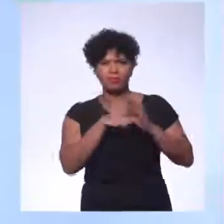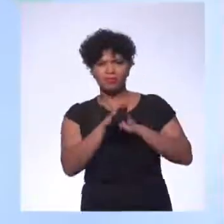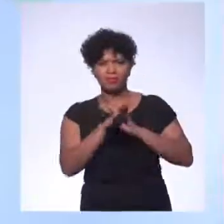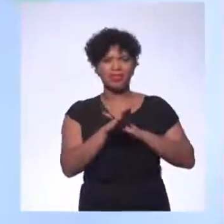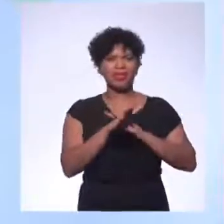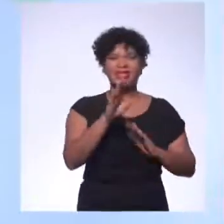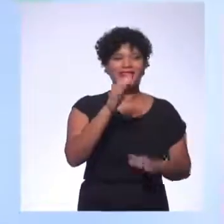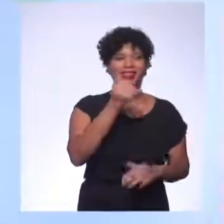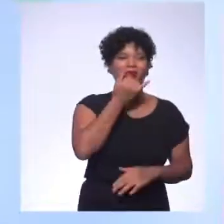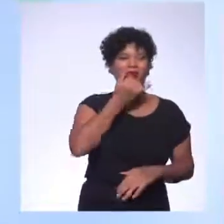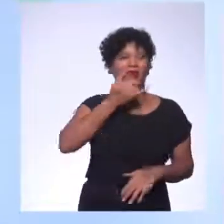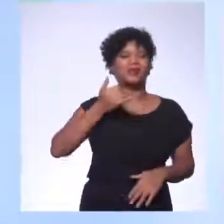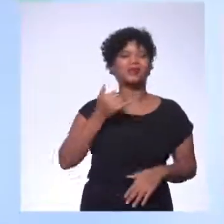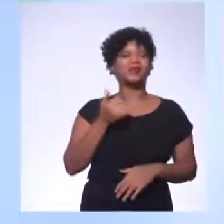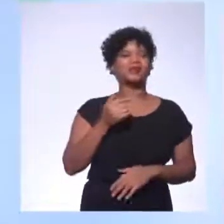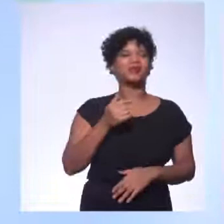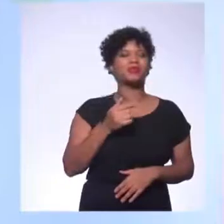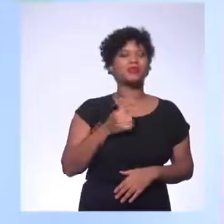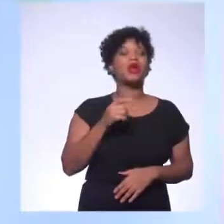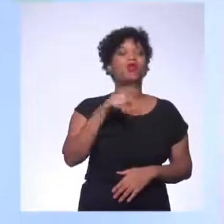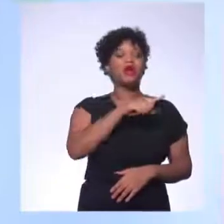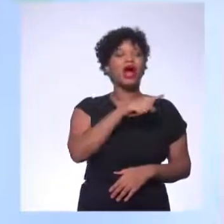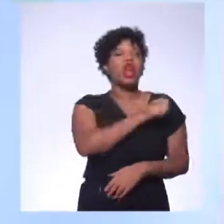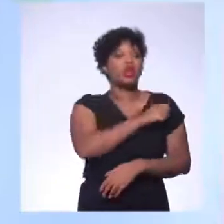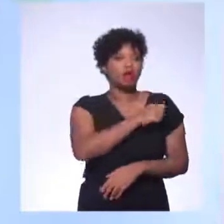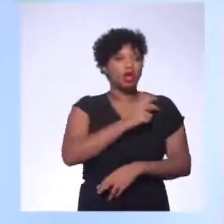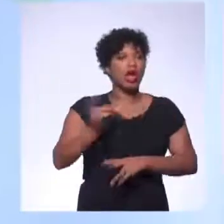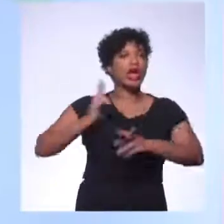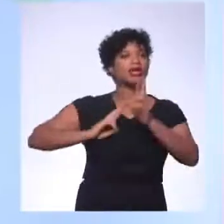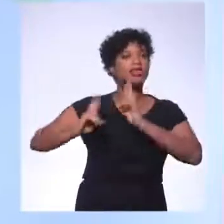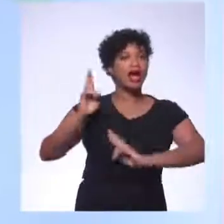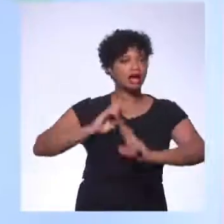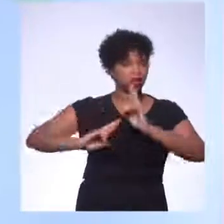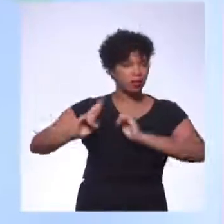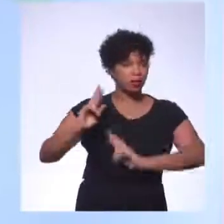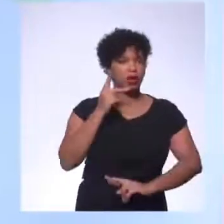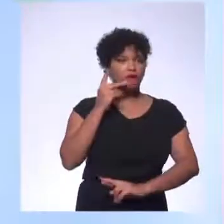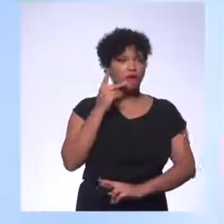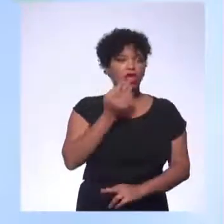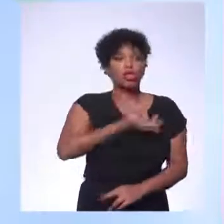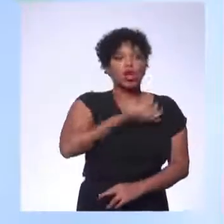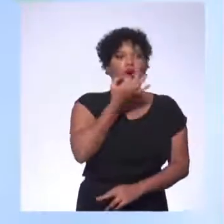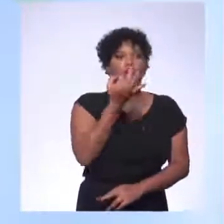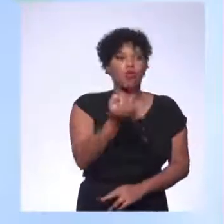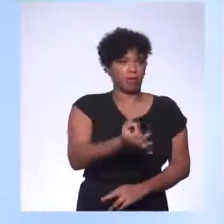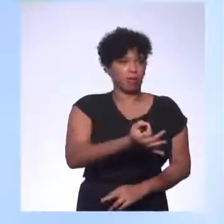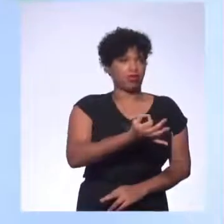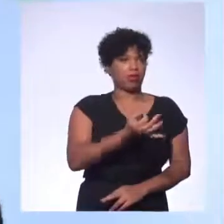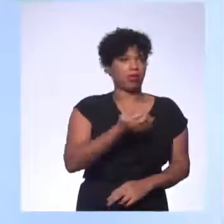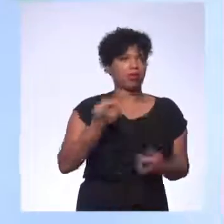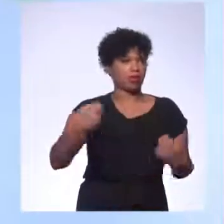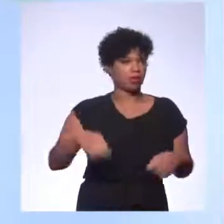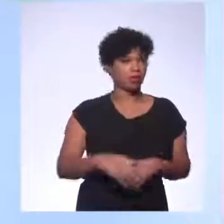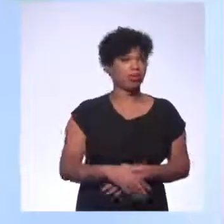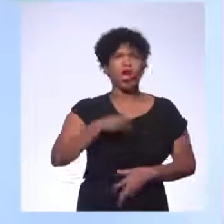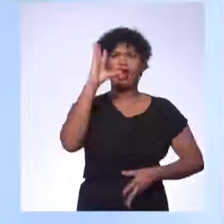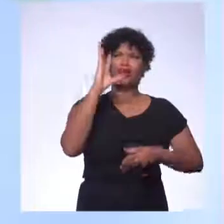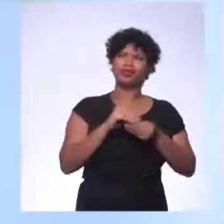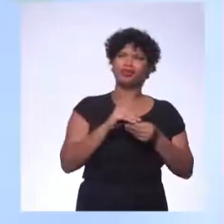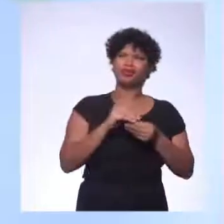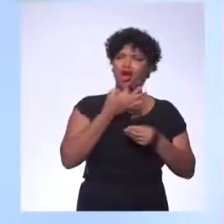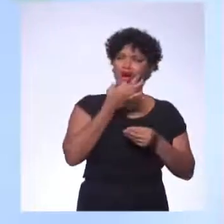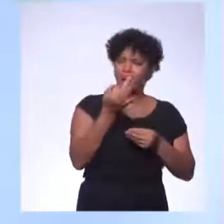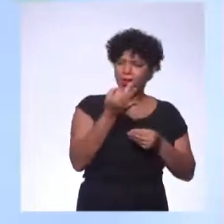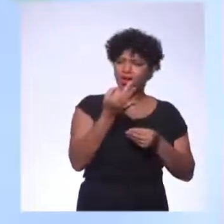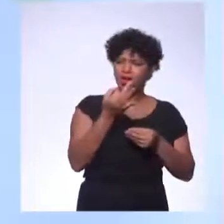só, deixa eu voltar aqui. Então, os alunos, eles falaram sobre essa questão da argumentação, né, que eu preciso ter. Vamos resumir isso? A